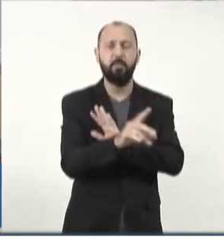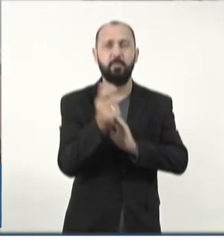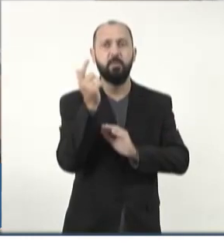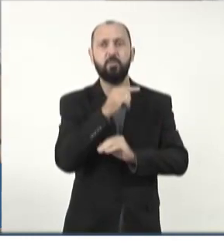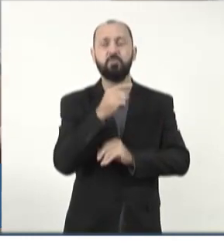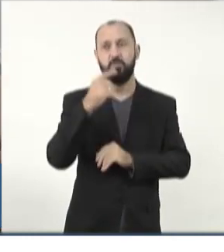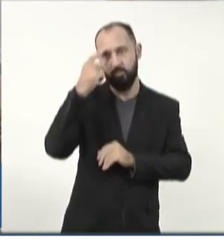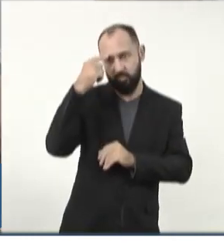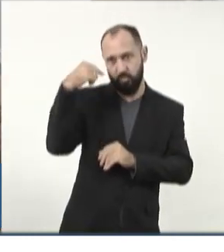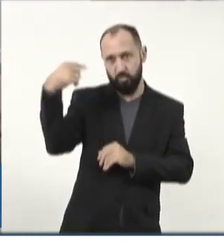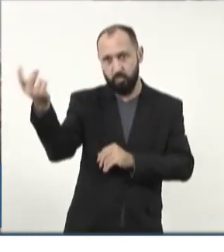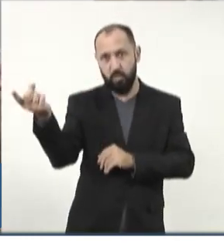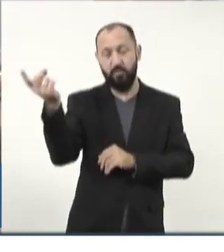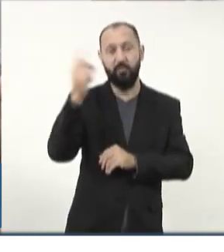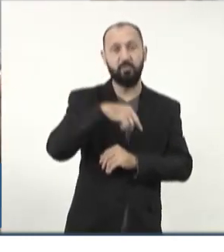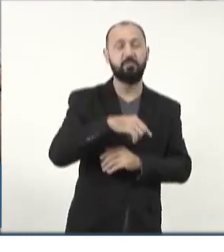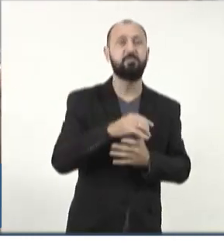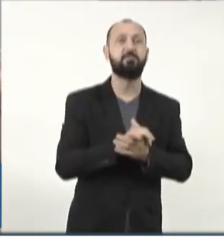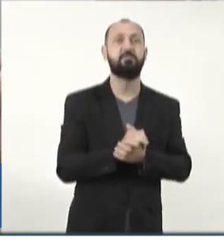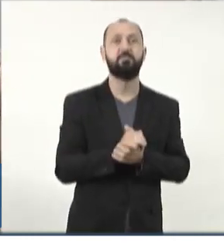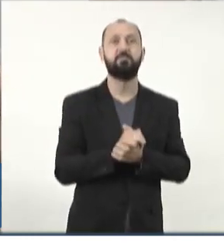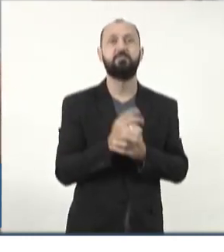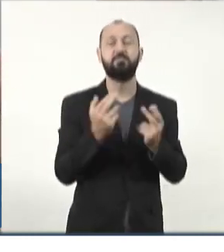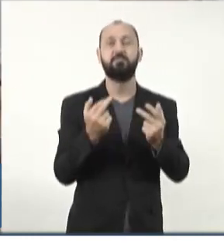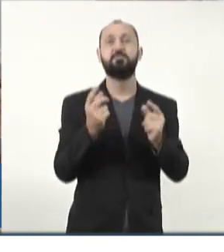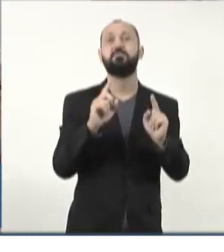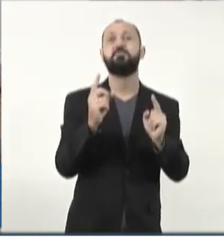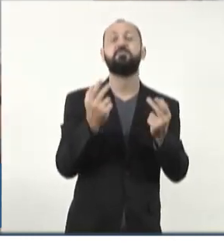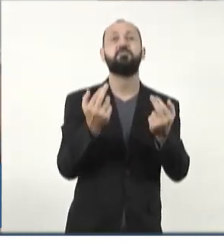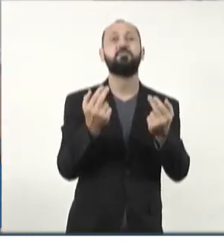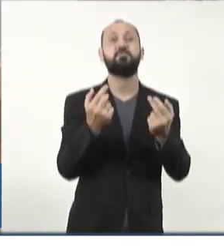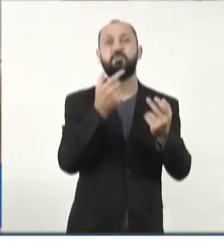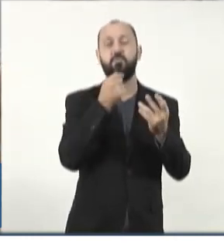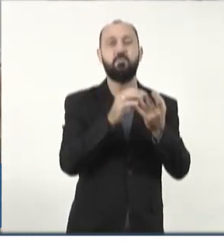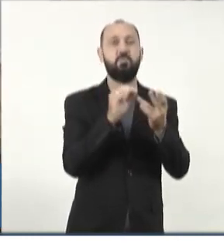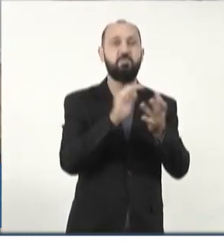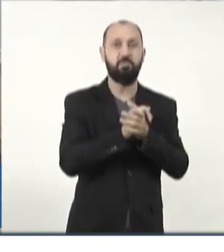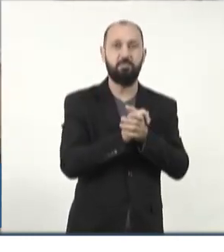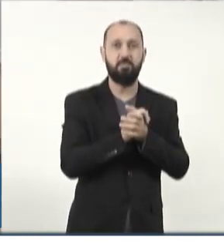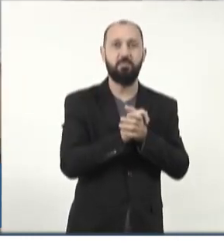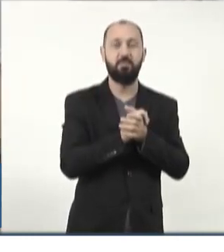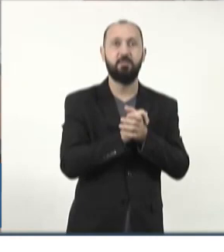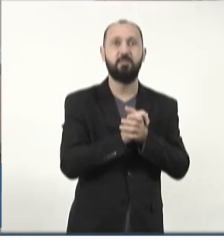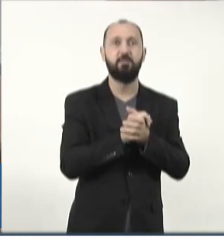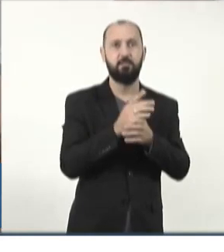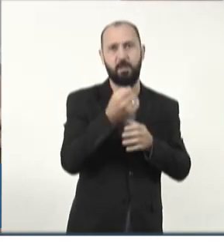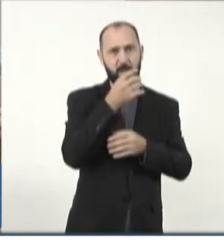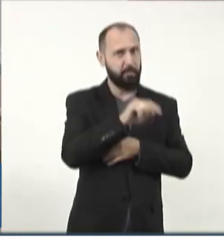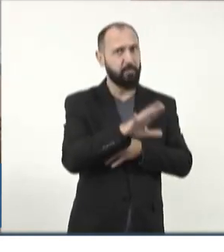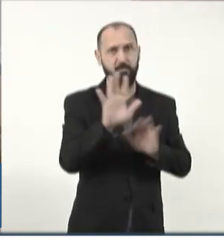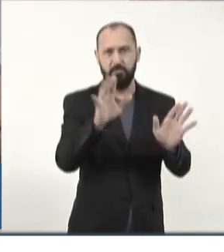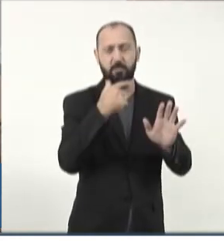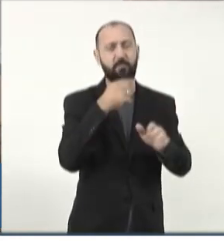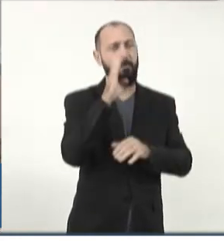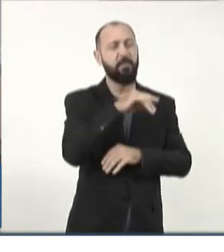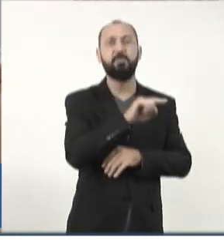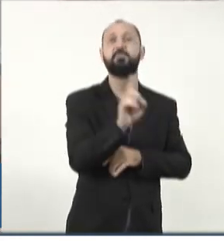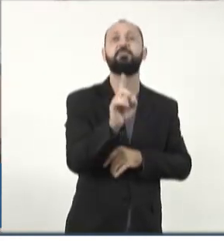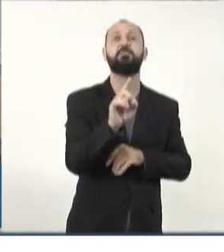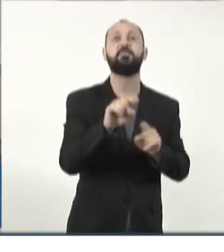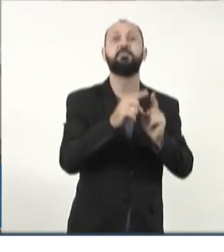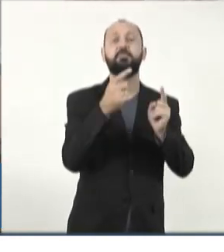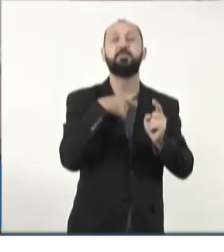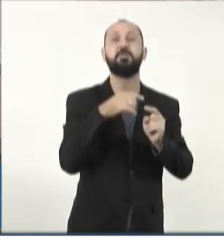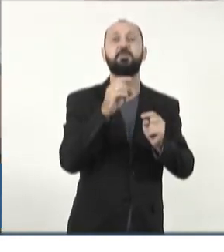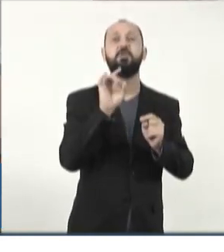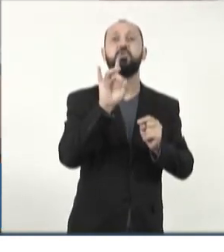pudesse ir um dia e voltar no outro. E é assim, gente. Mas não é a mesma coisa com o meu esposo. Que ele é super gente boa, tá? Sem falar mal dele. Mas